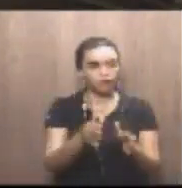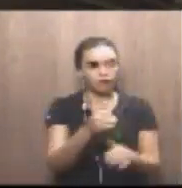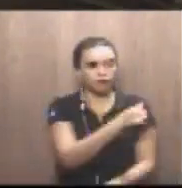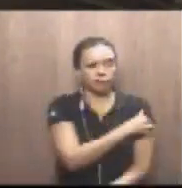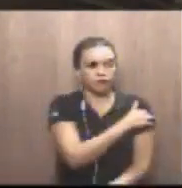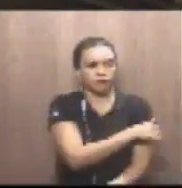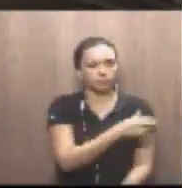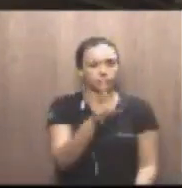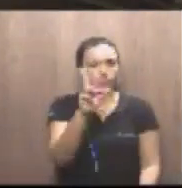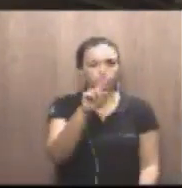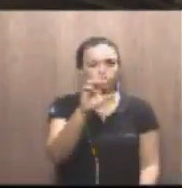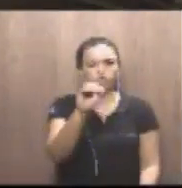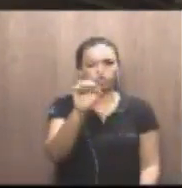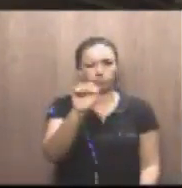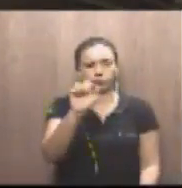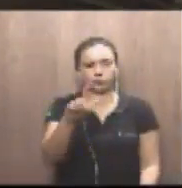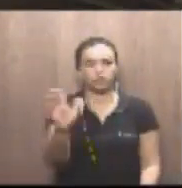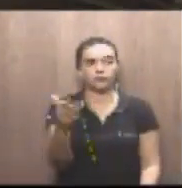enfermeira obstetra Rose Lima.